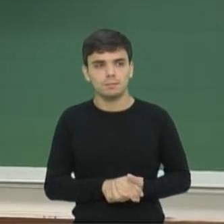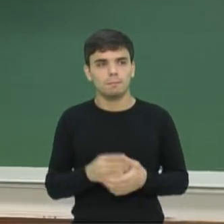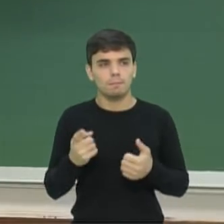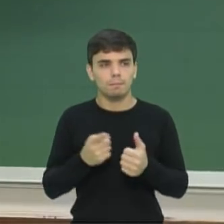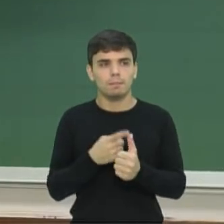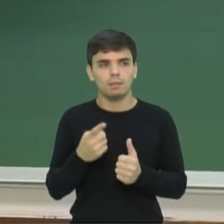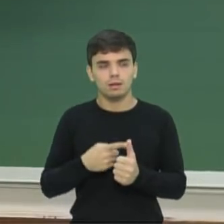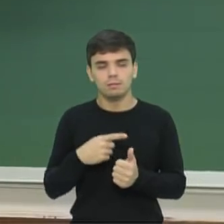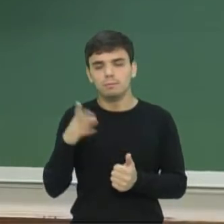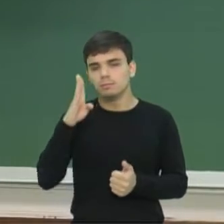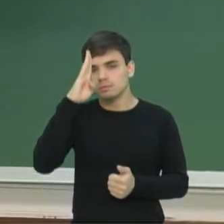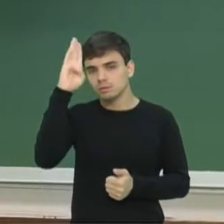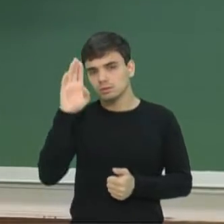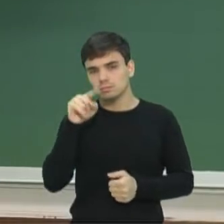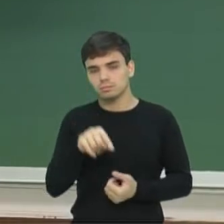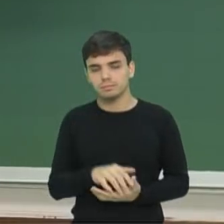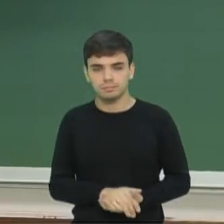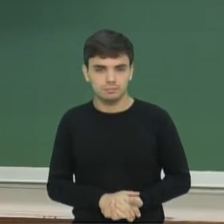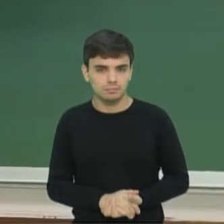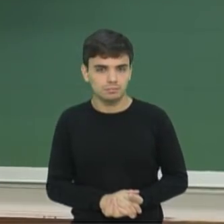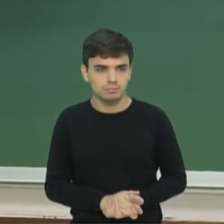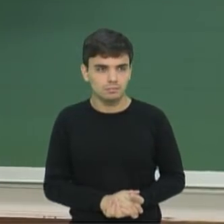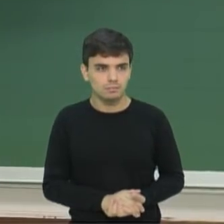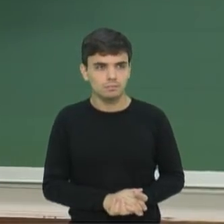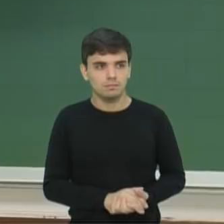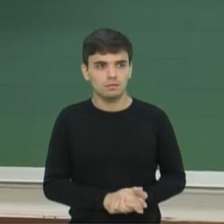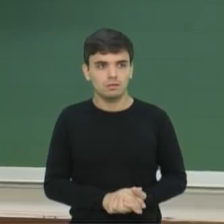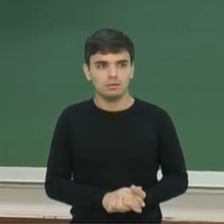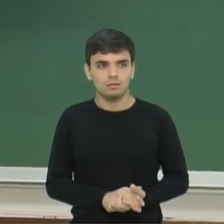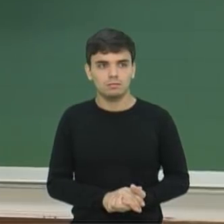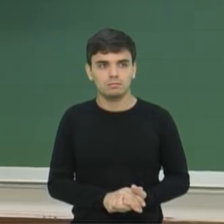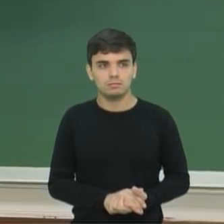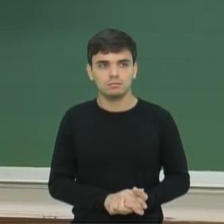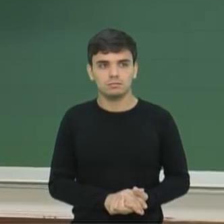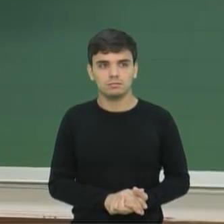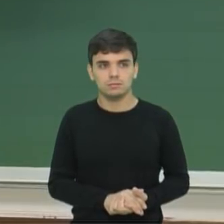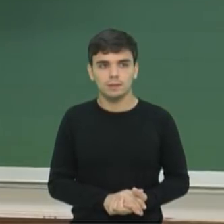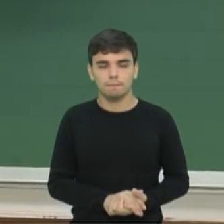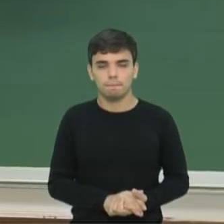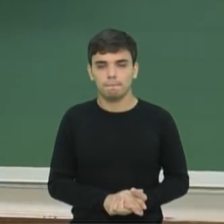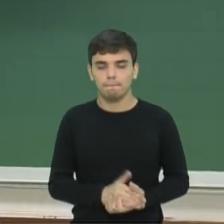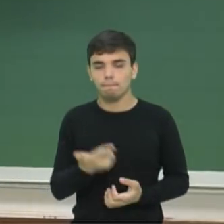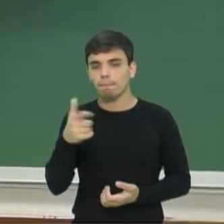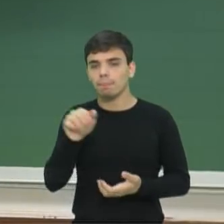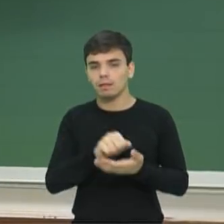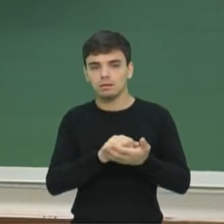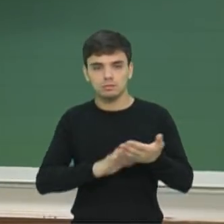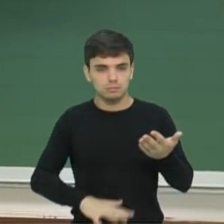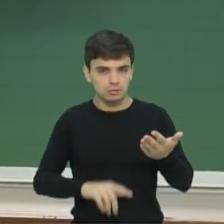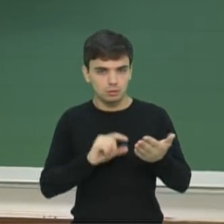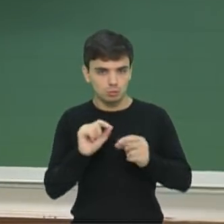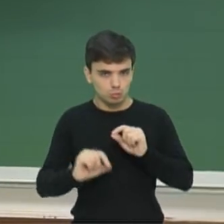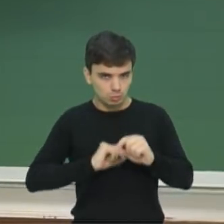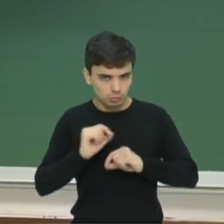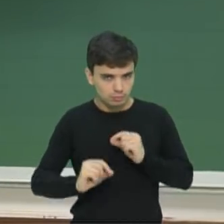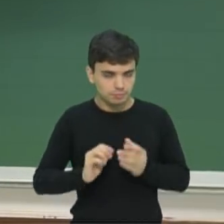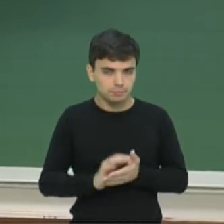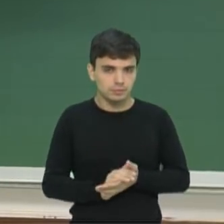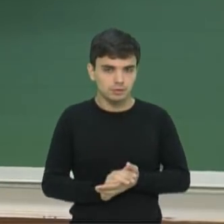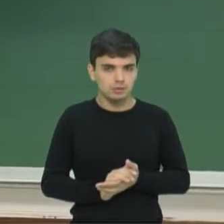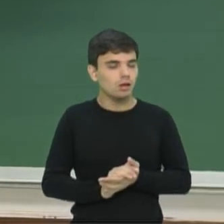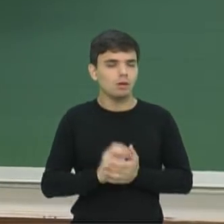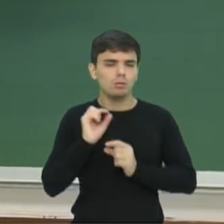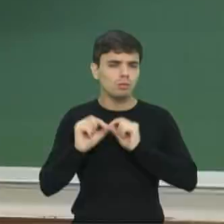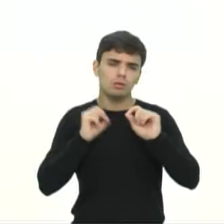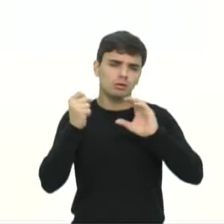o Seiyuku-Zeiyo. A resposta correta está aqui para vocês. Outro exercício também descritivo, então continua nas anotações, que é o